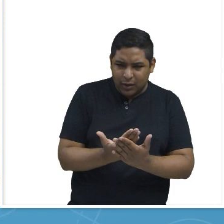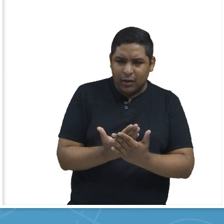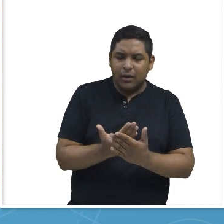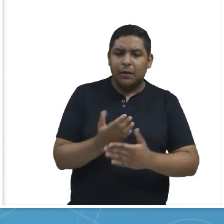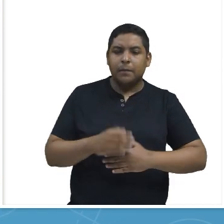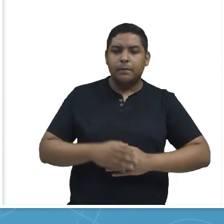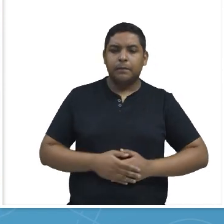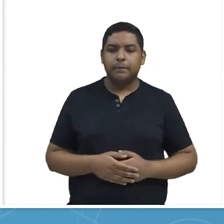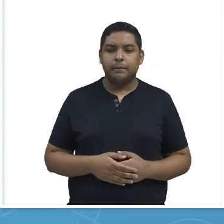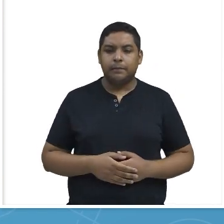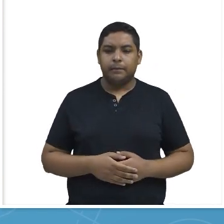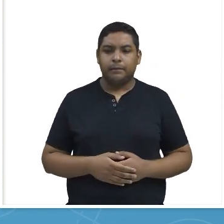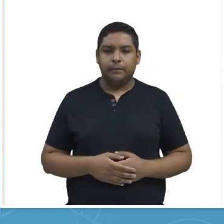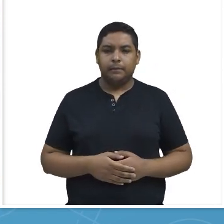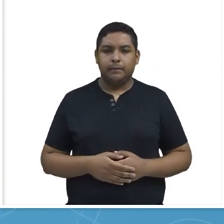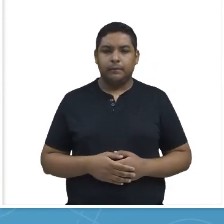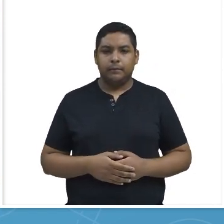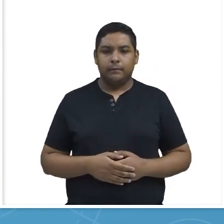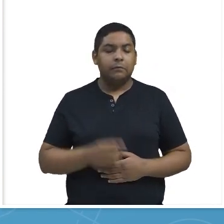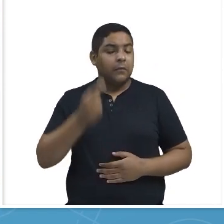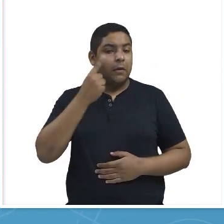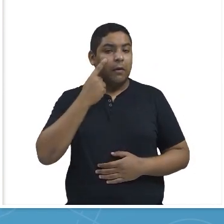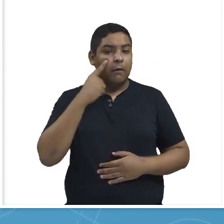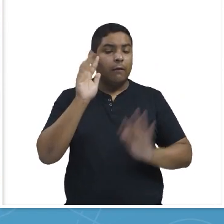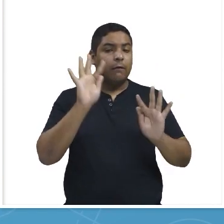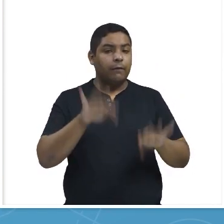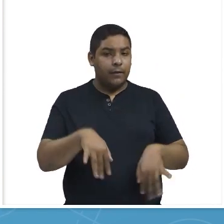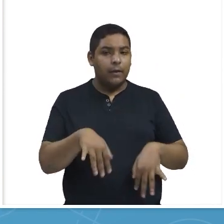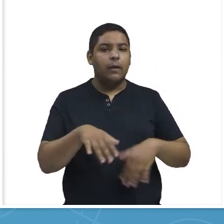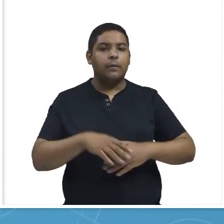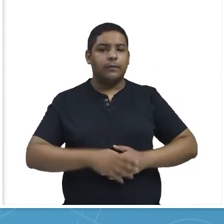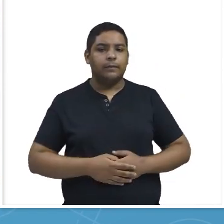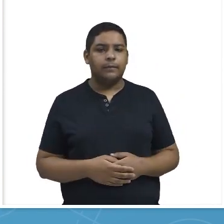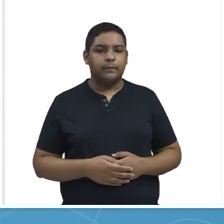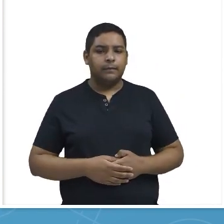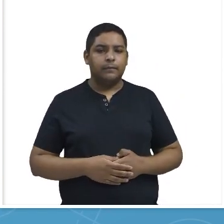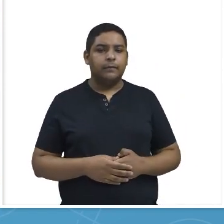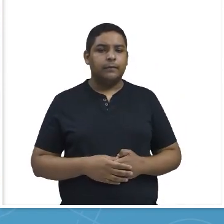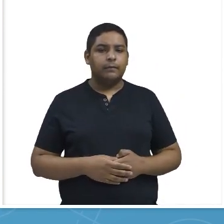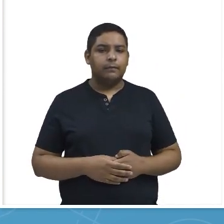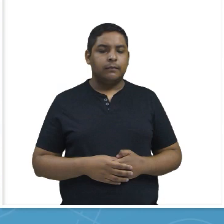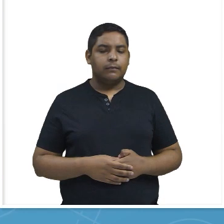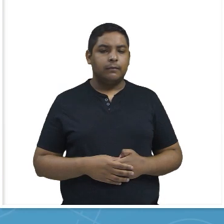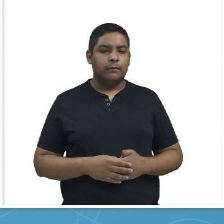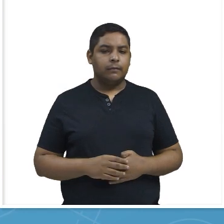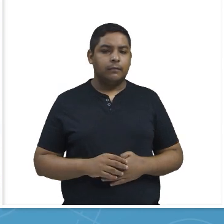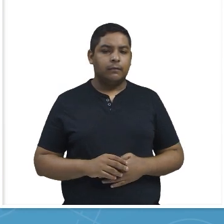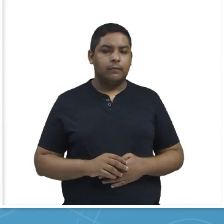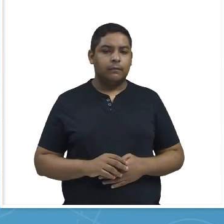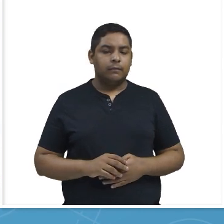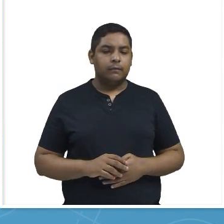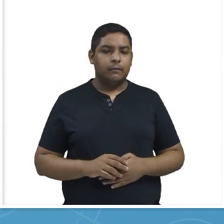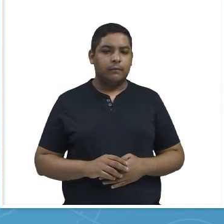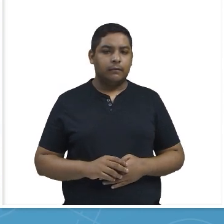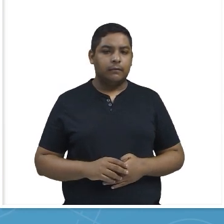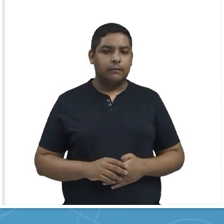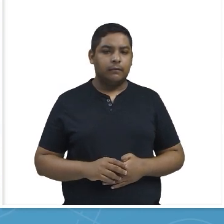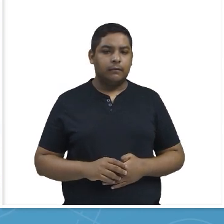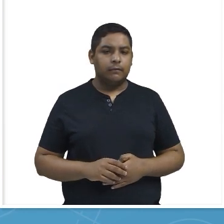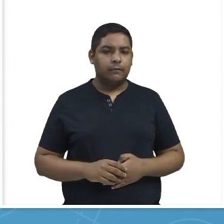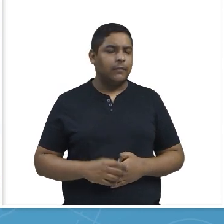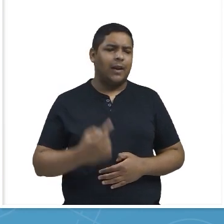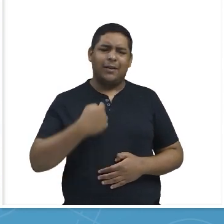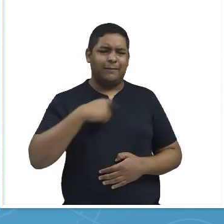será que ela vai parar de estudar? Vamos ver o final do diálogo então. Será que é isso que ela quer dizer? Olha só, people, no way, não,